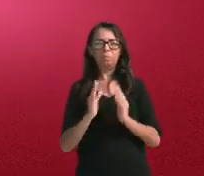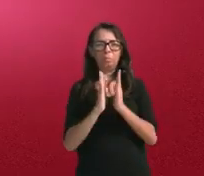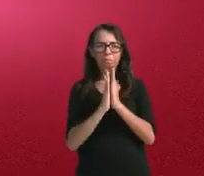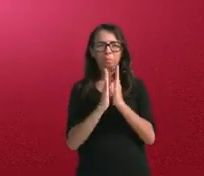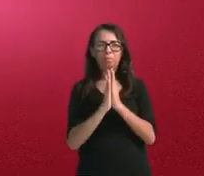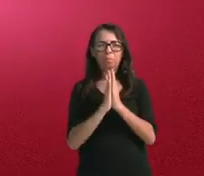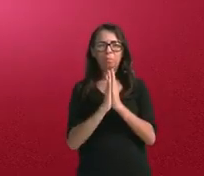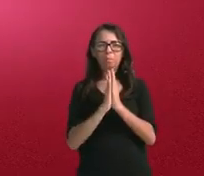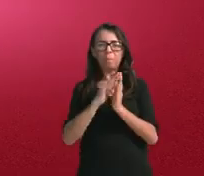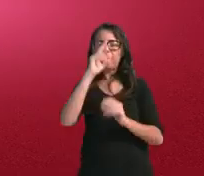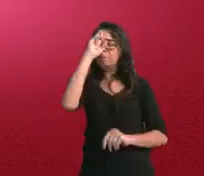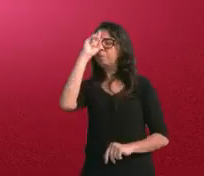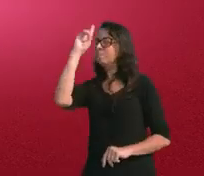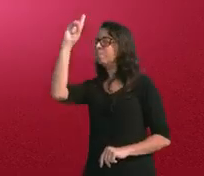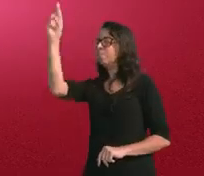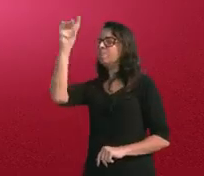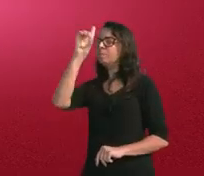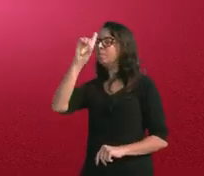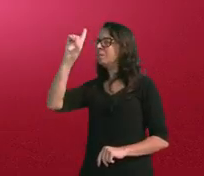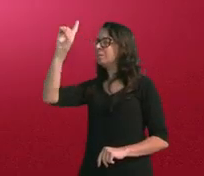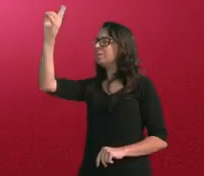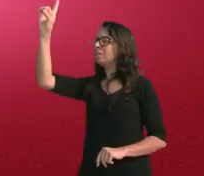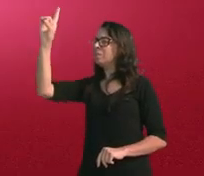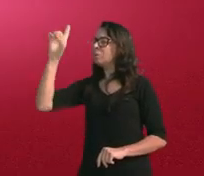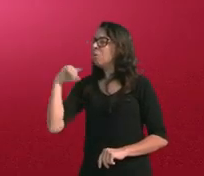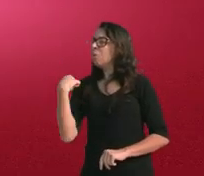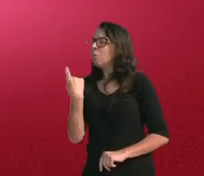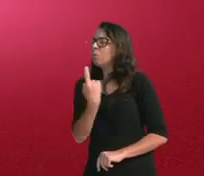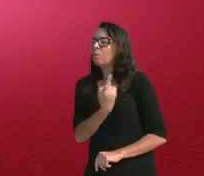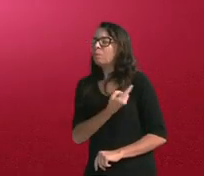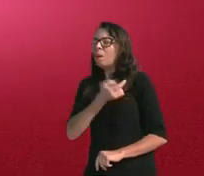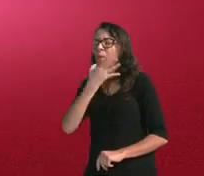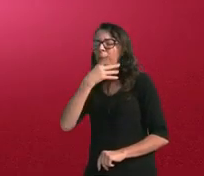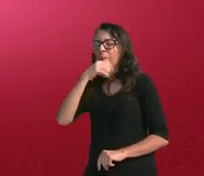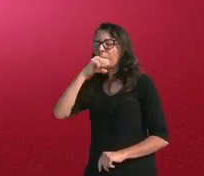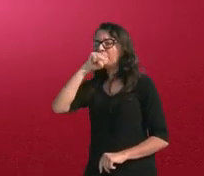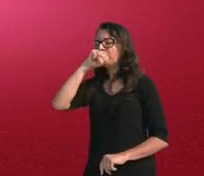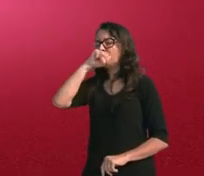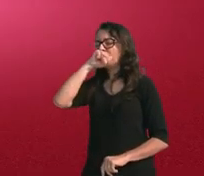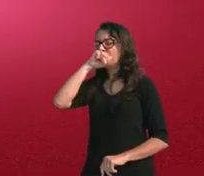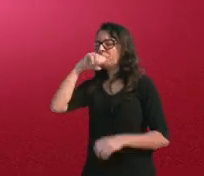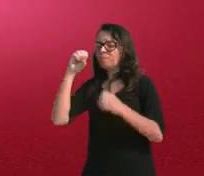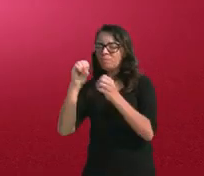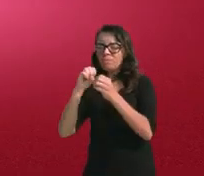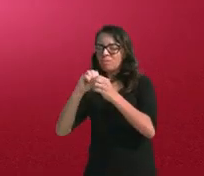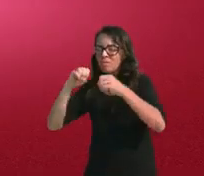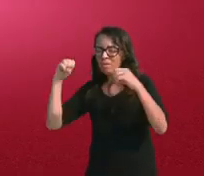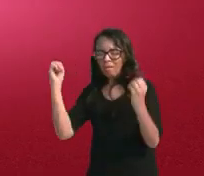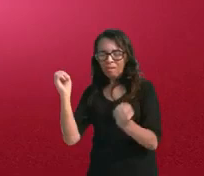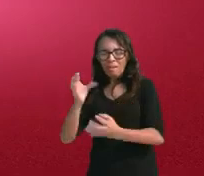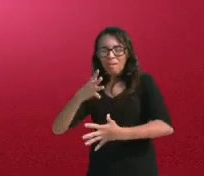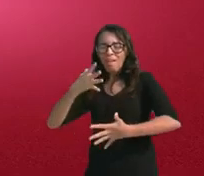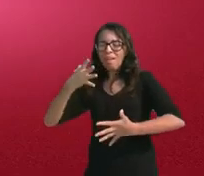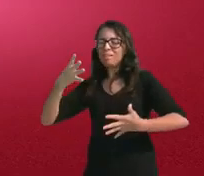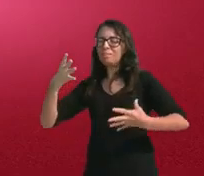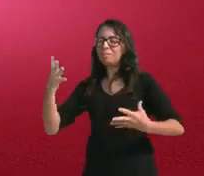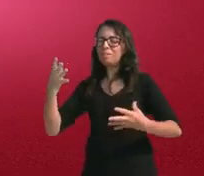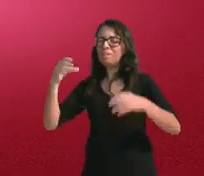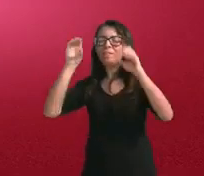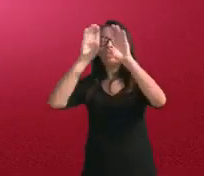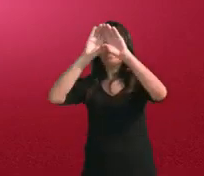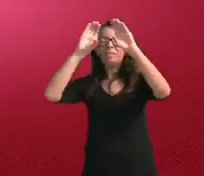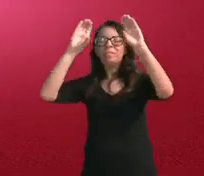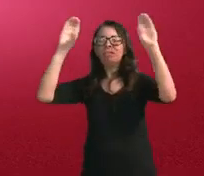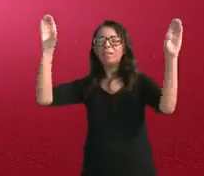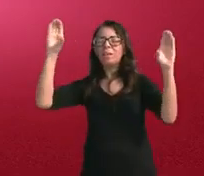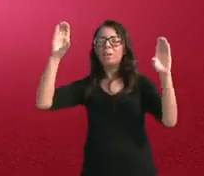Criador dos céus e da terra, é em nome de Jesus, na verdade, que nós entramos diretamente do trono da